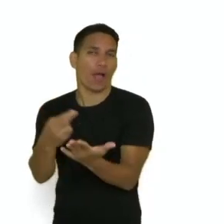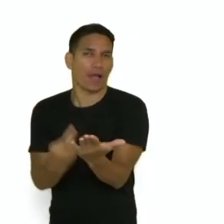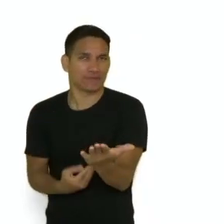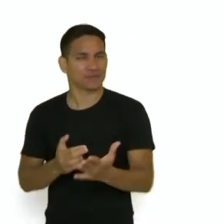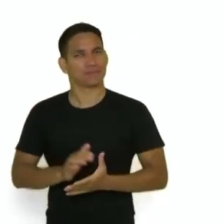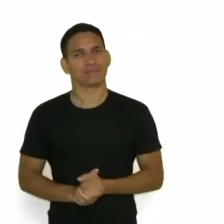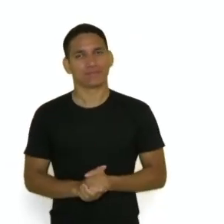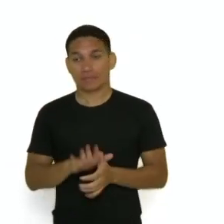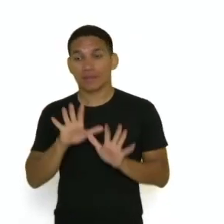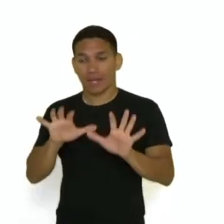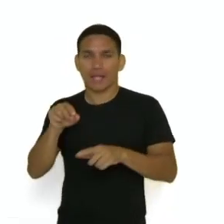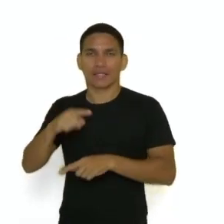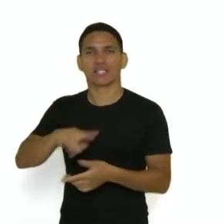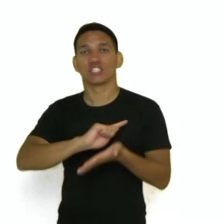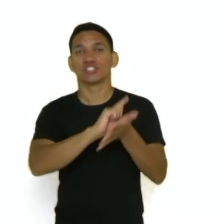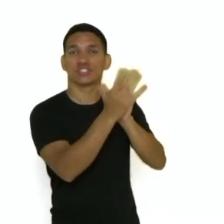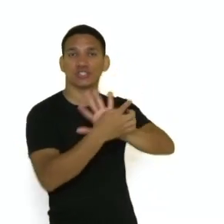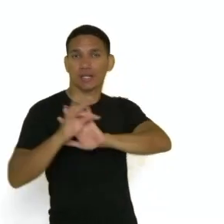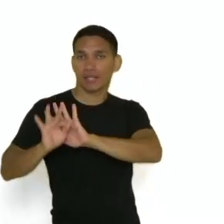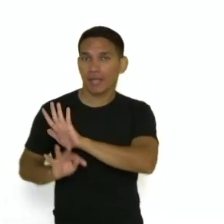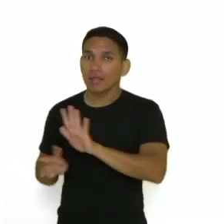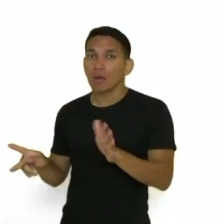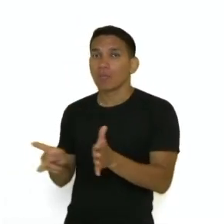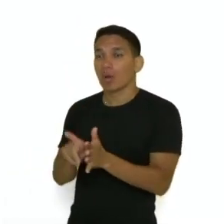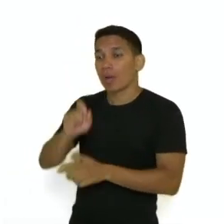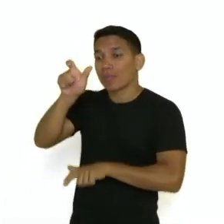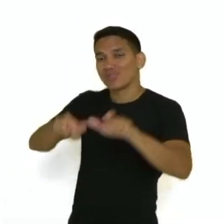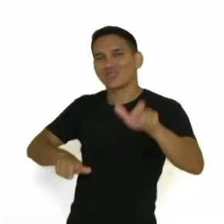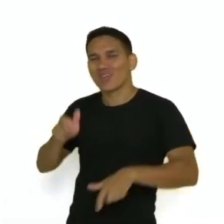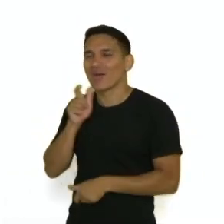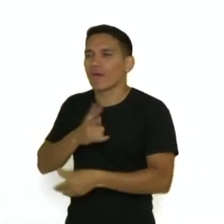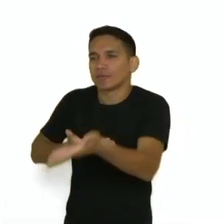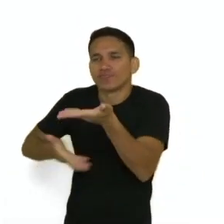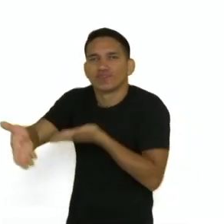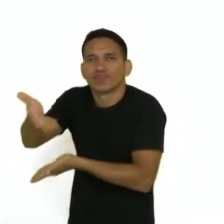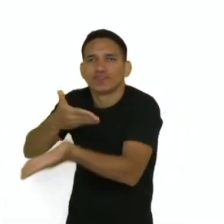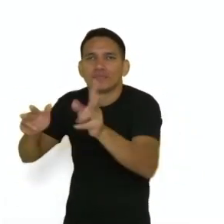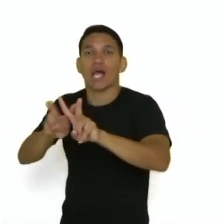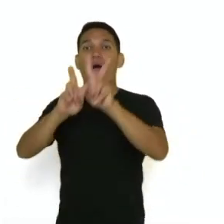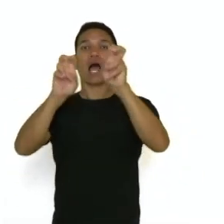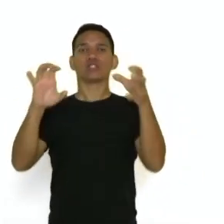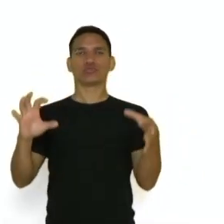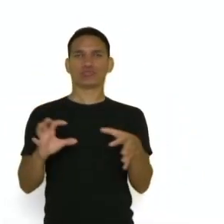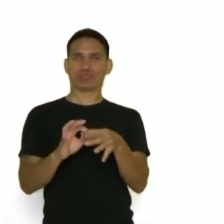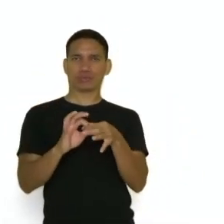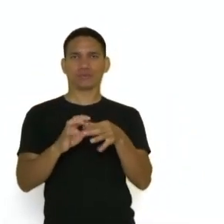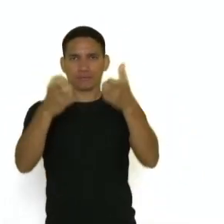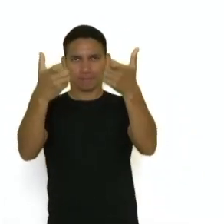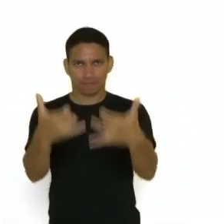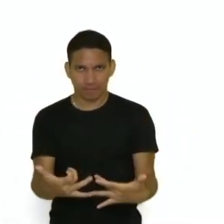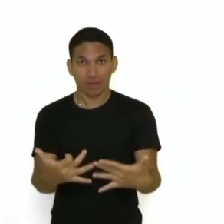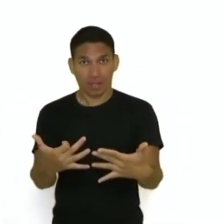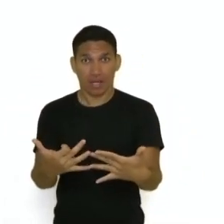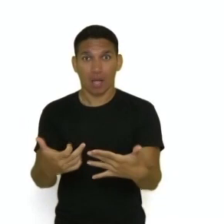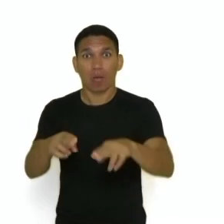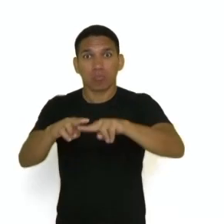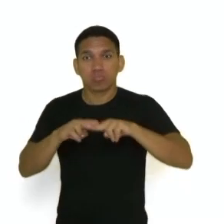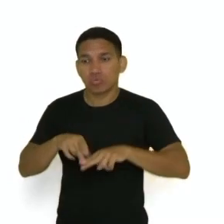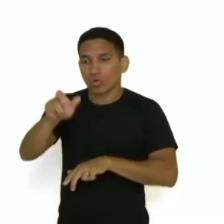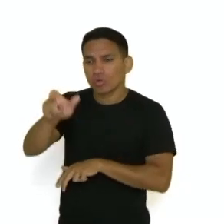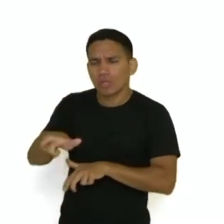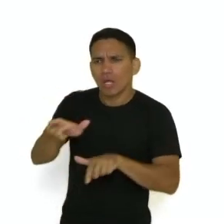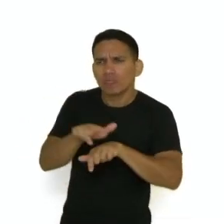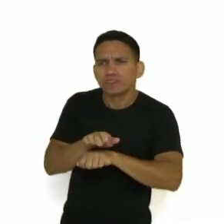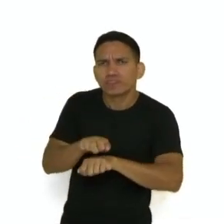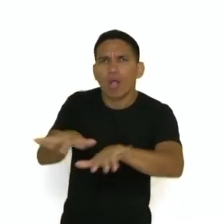desse gênero textual, o leitor pode interagir manifestando-se sobre assuntos tratados. O veículo de comunicação tem a